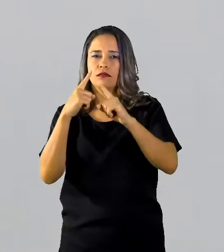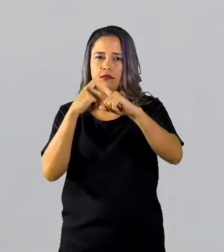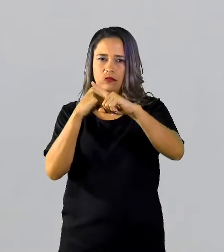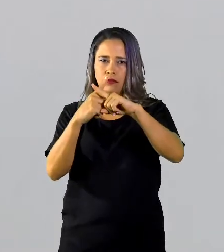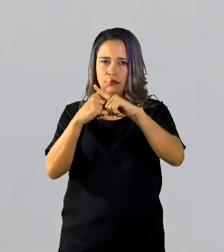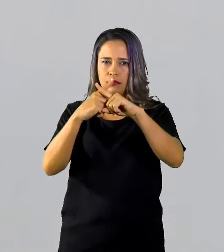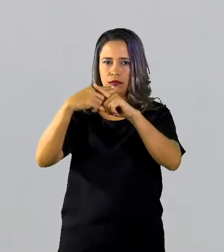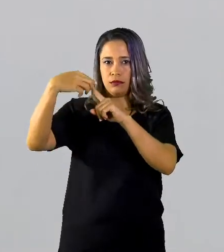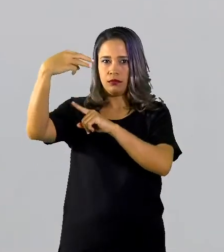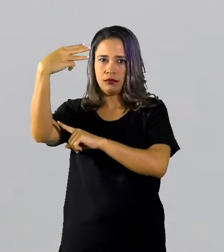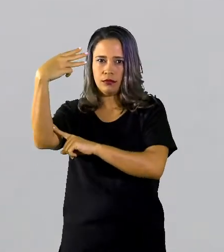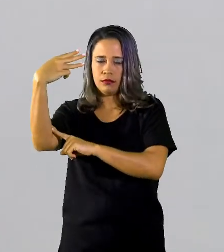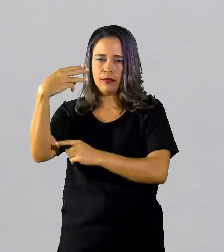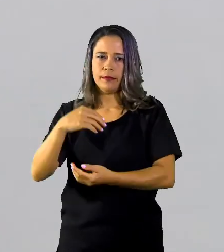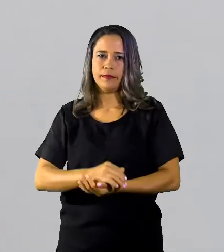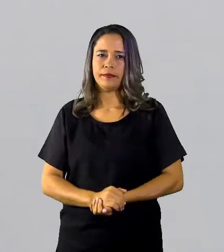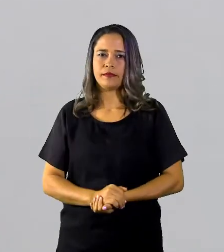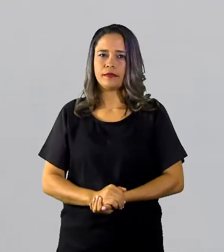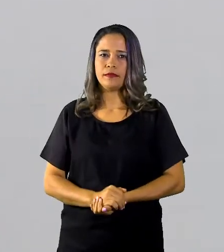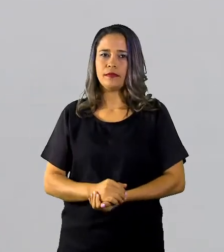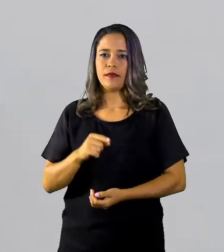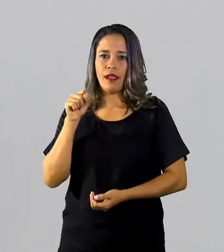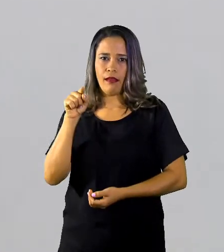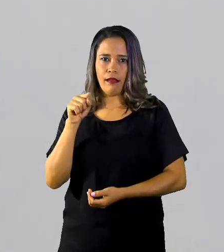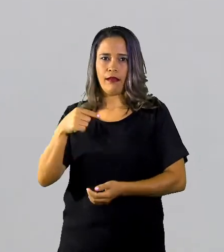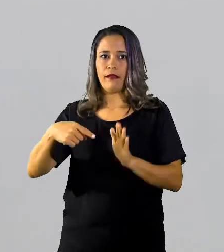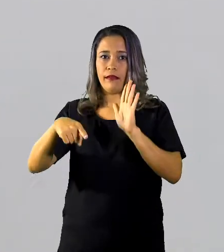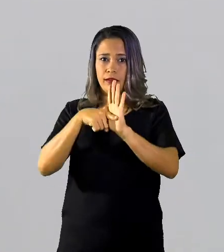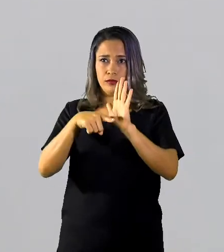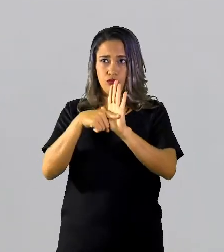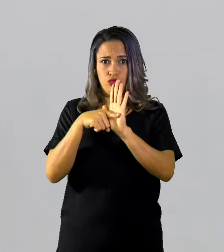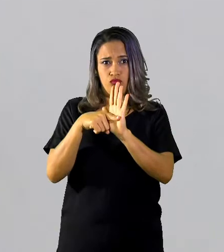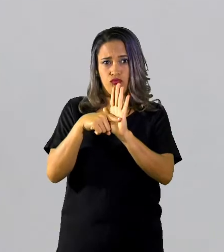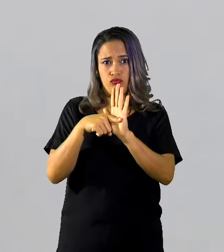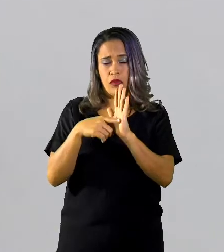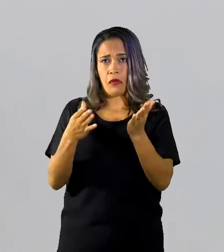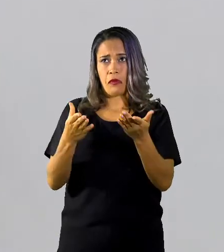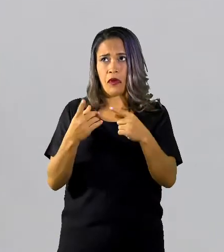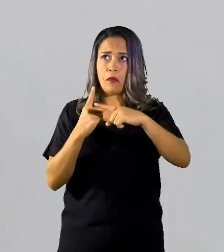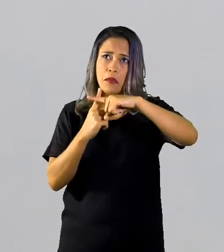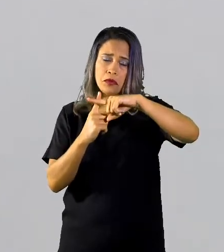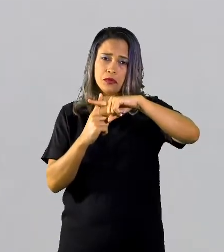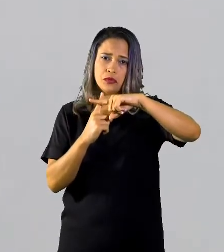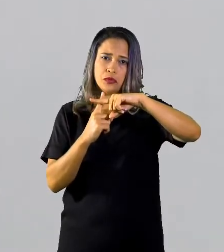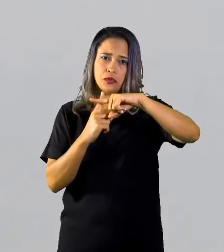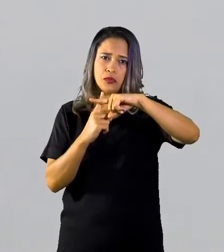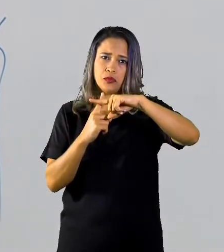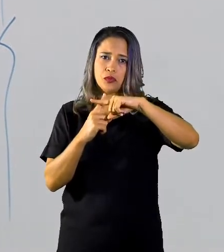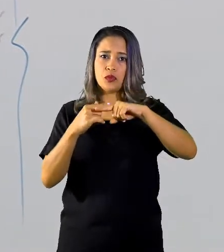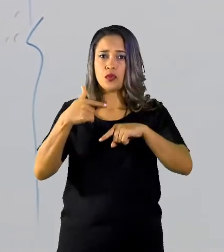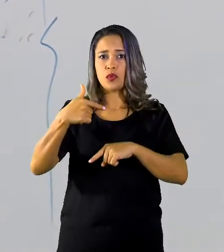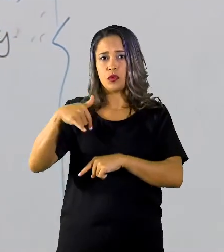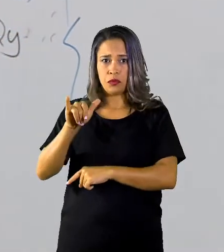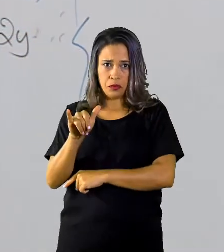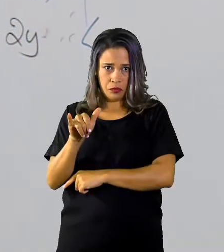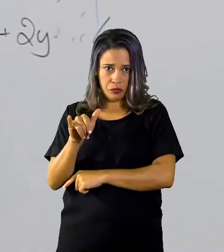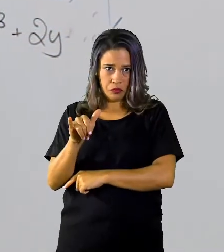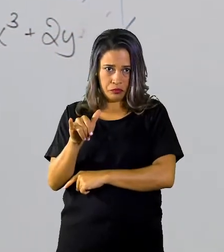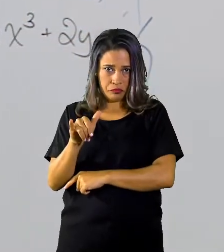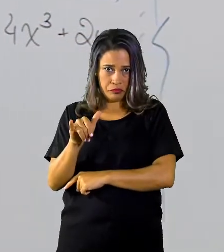ao cubo. Esse daqui é negativo, então vai ficar mais 2y.